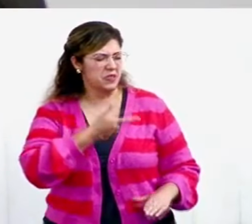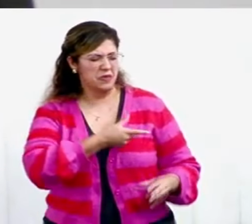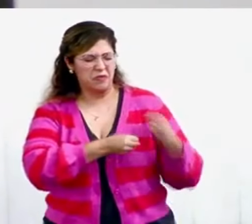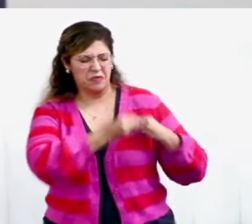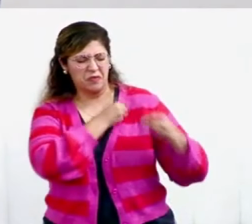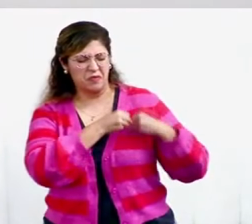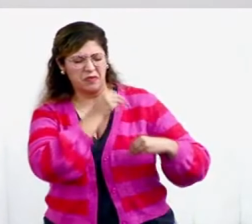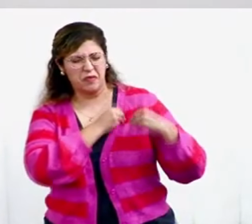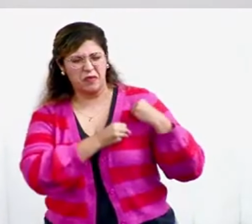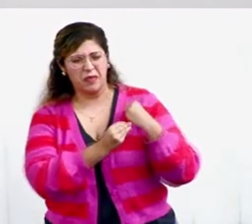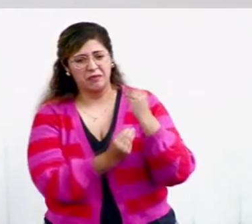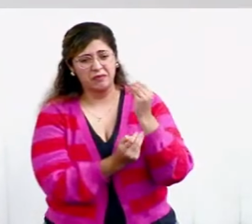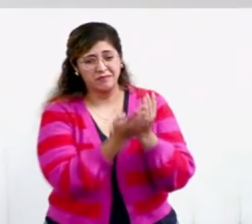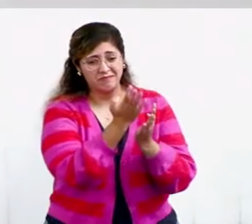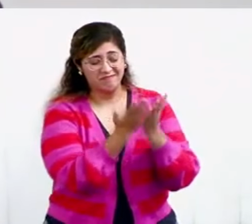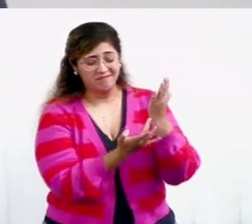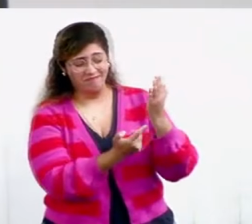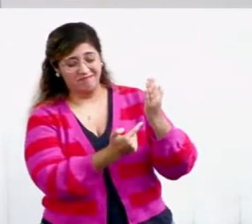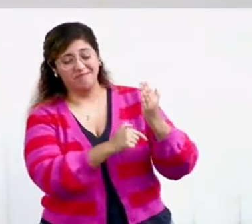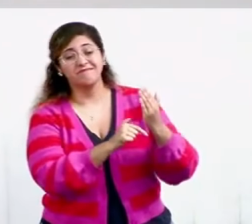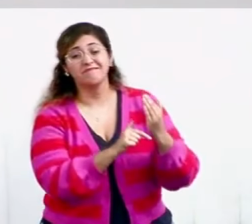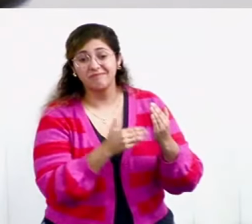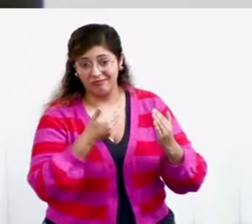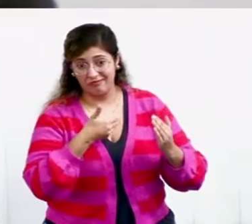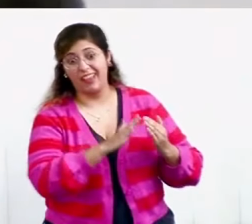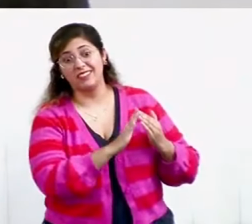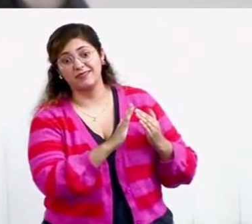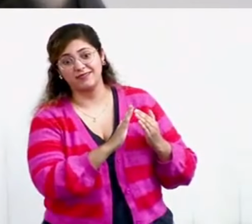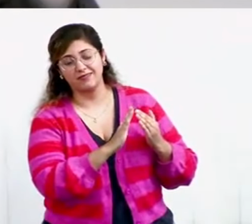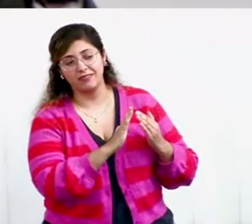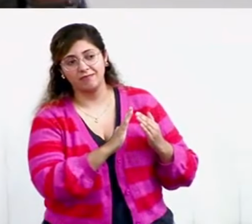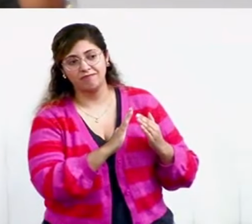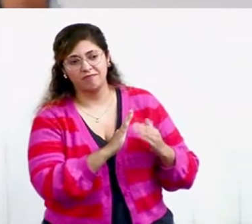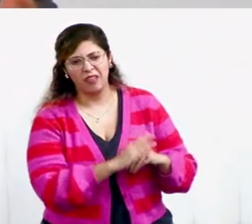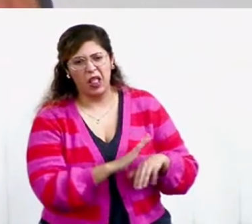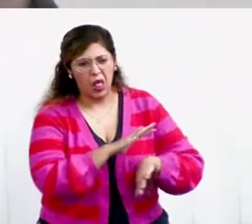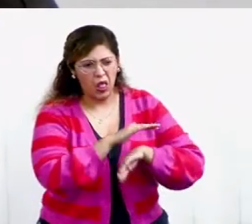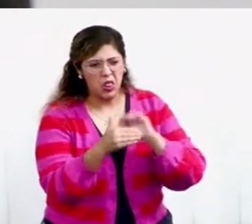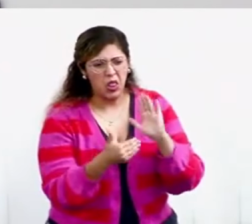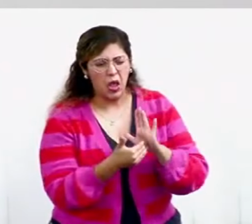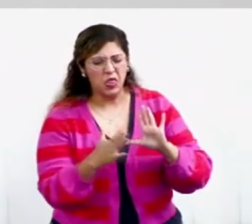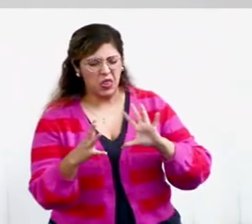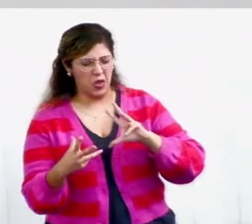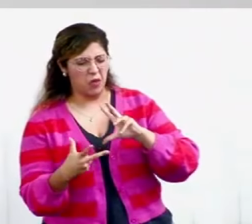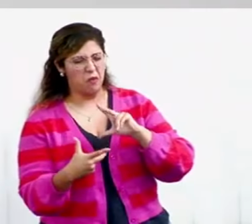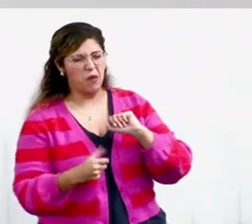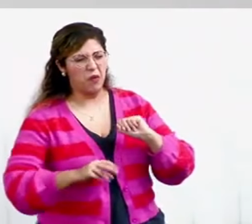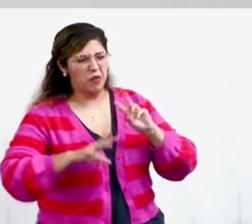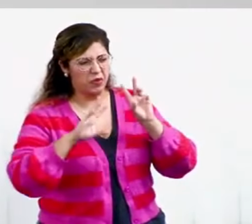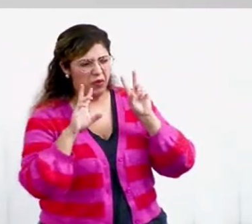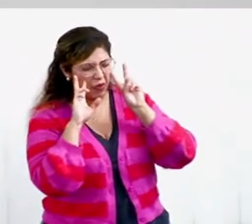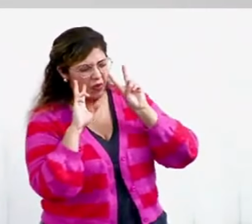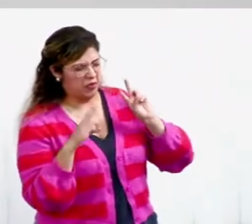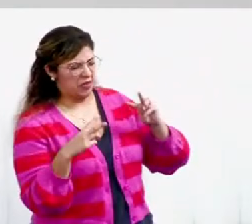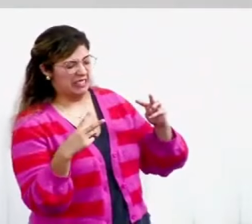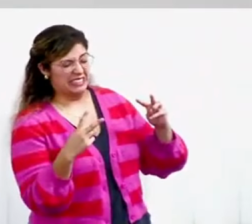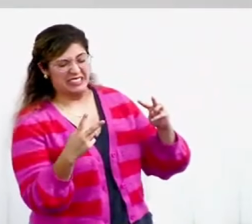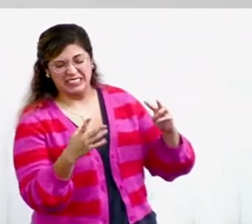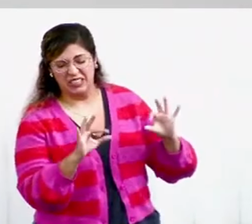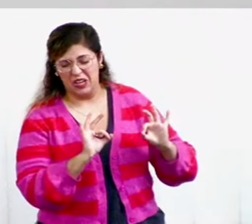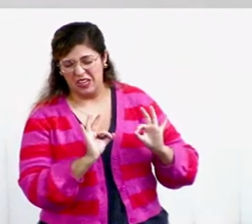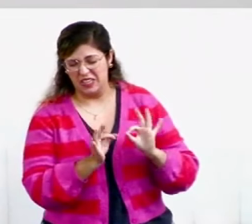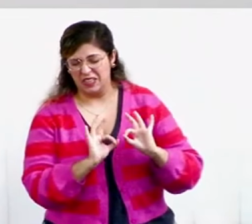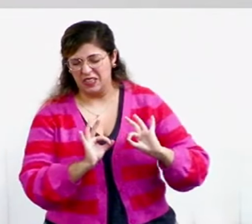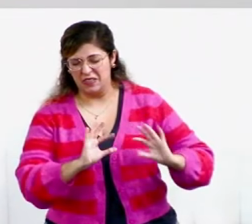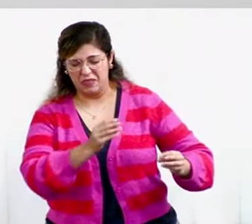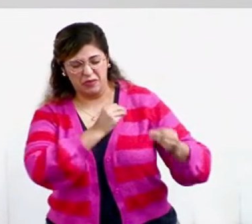A Defesa Civil olha para a nossa casa e diz: essa não tem mais solução, ela está condenada. No entanto, vem